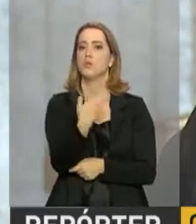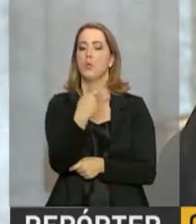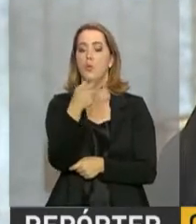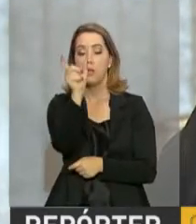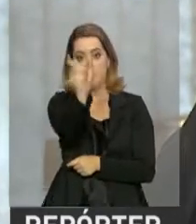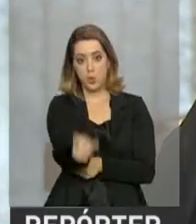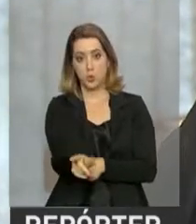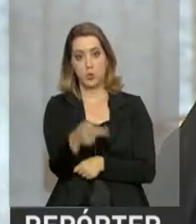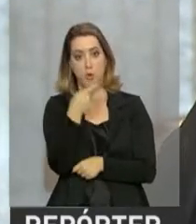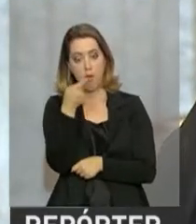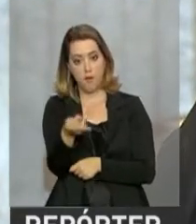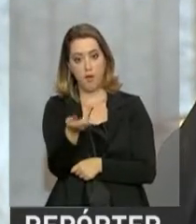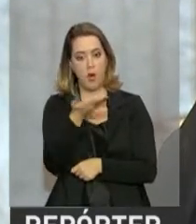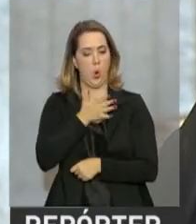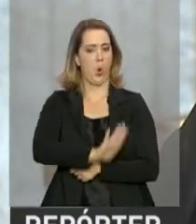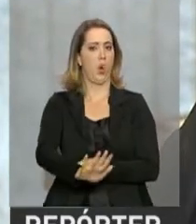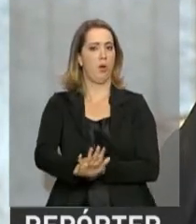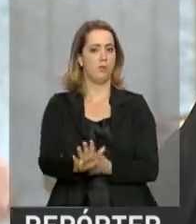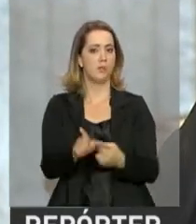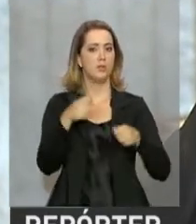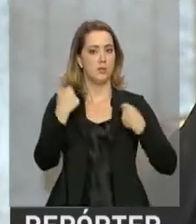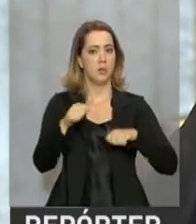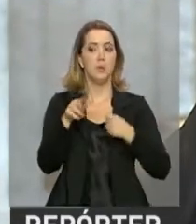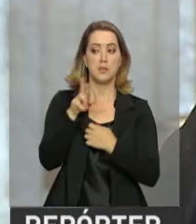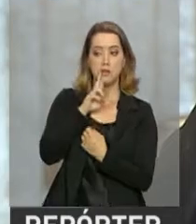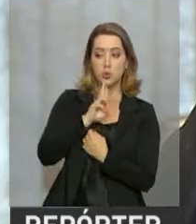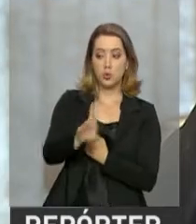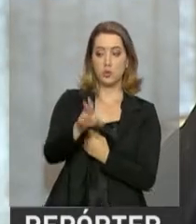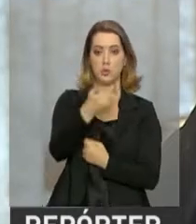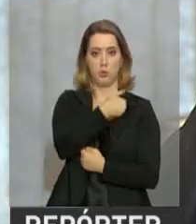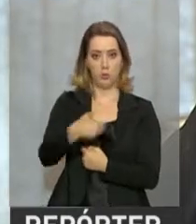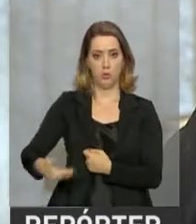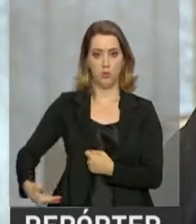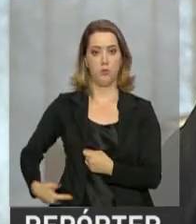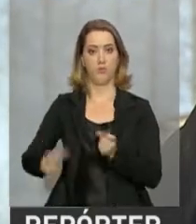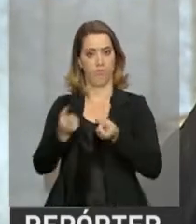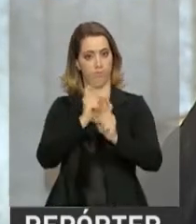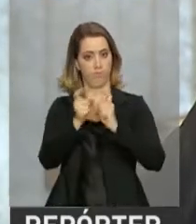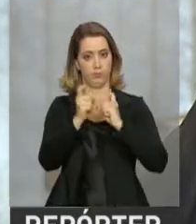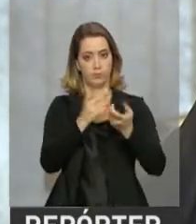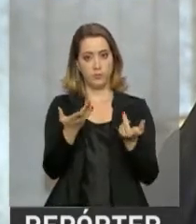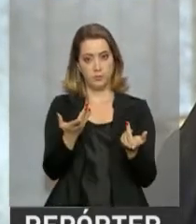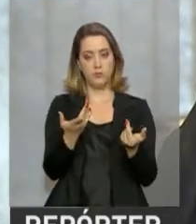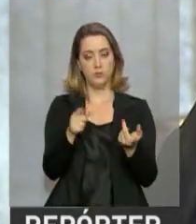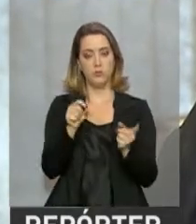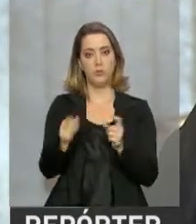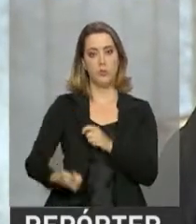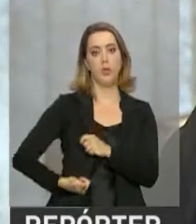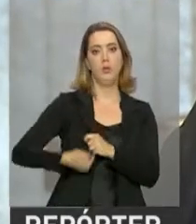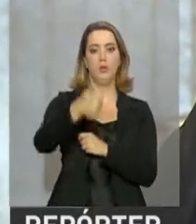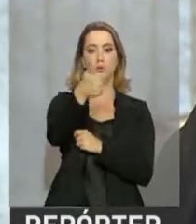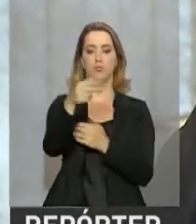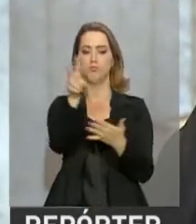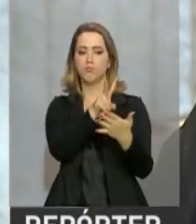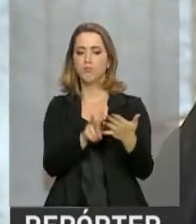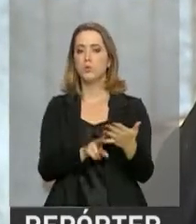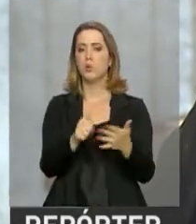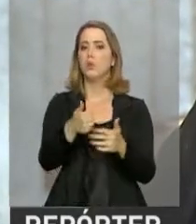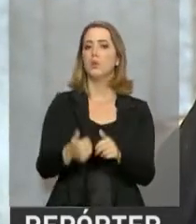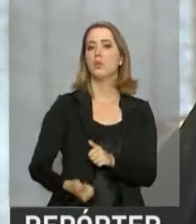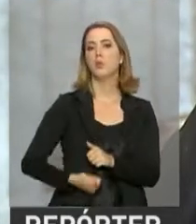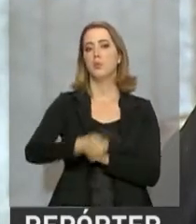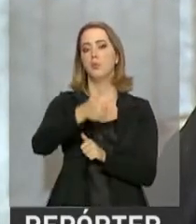de algo trata tem que ter essa resposta o gestor para que ele possa fazer sua melhor avaliação e talvez